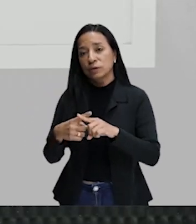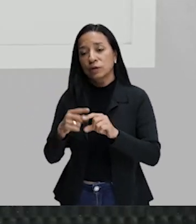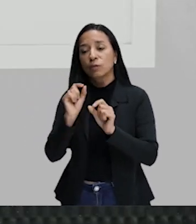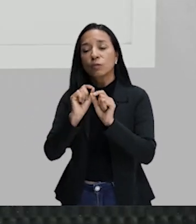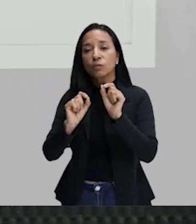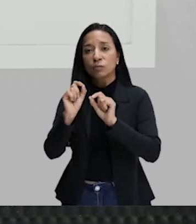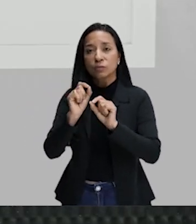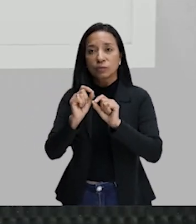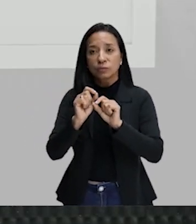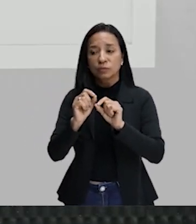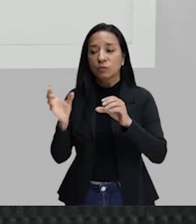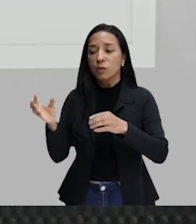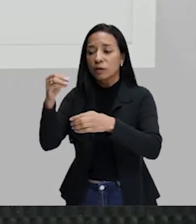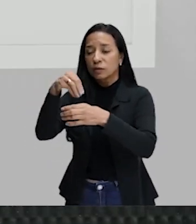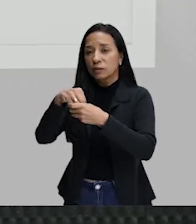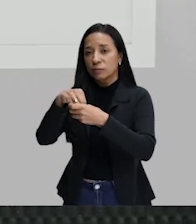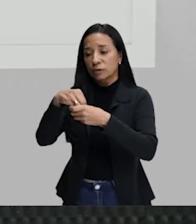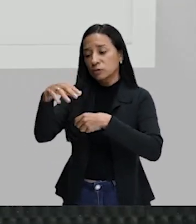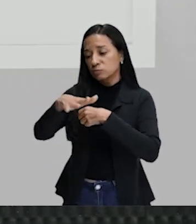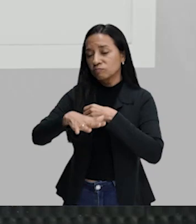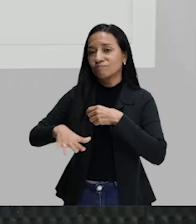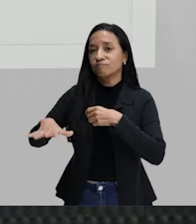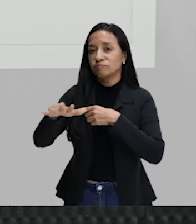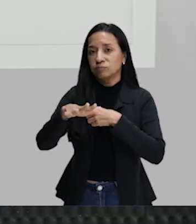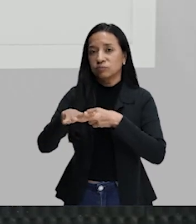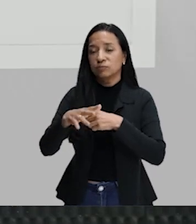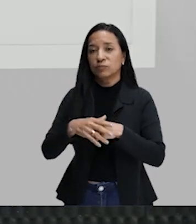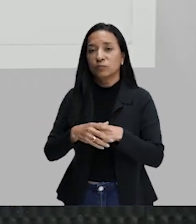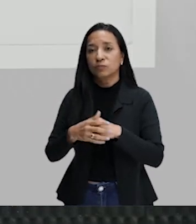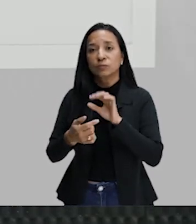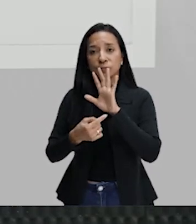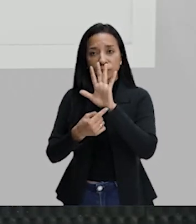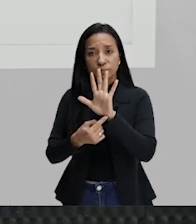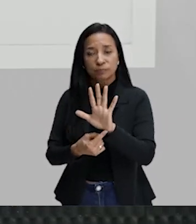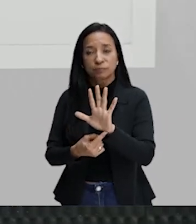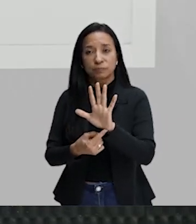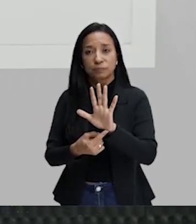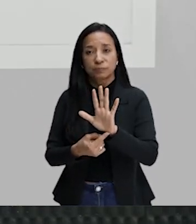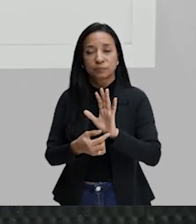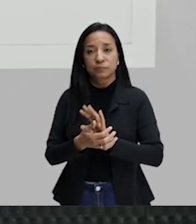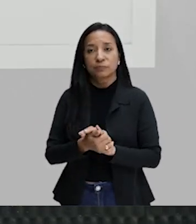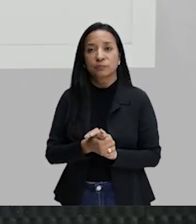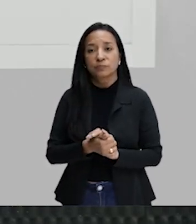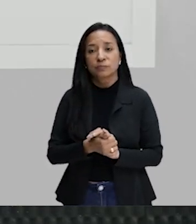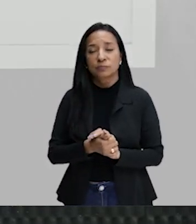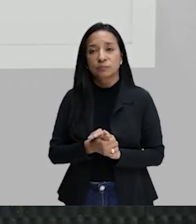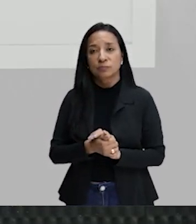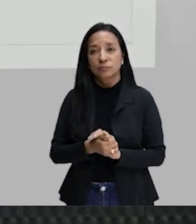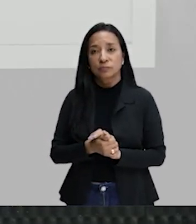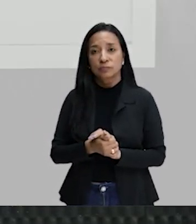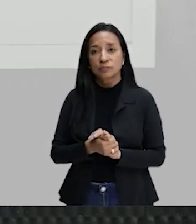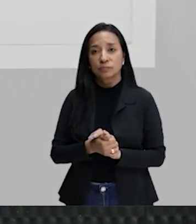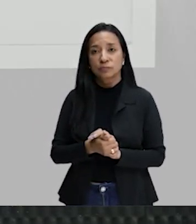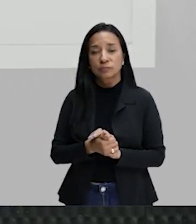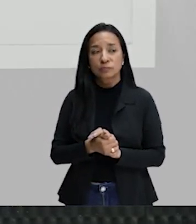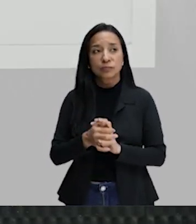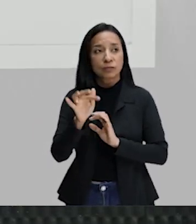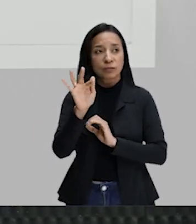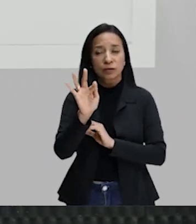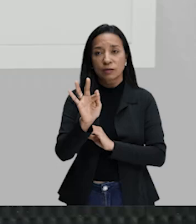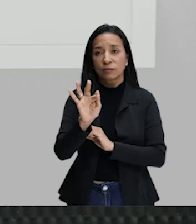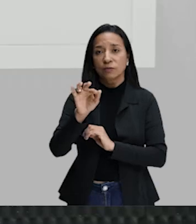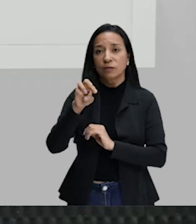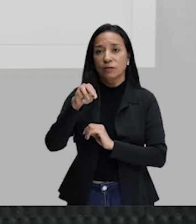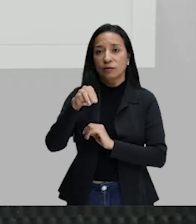é, da situação vetorial que aqui aparece, certo? De tal forma que a força